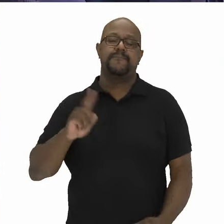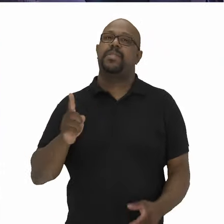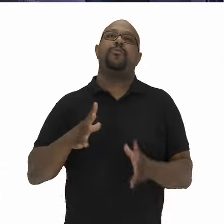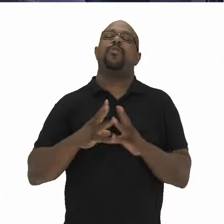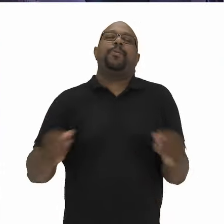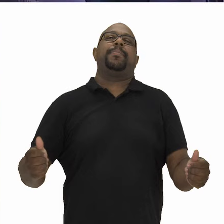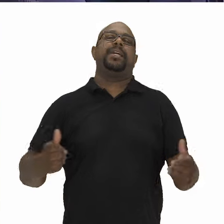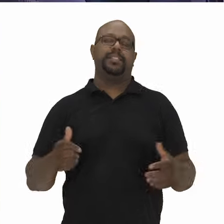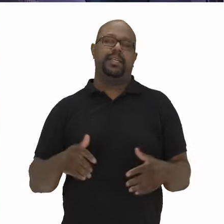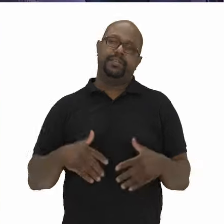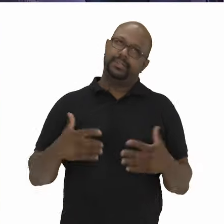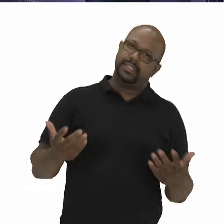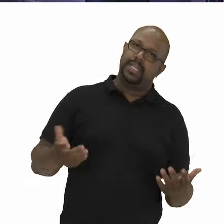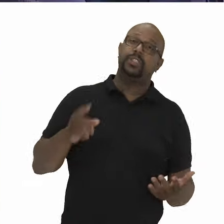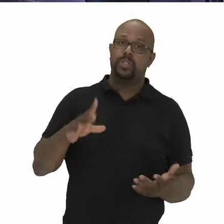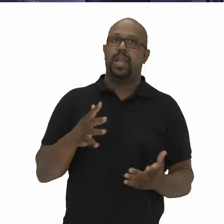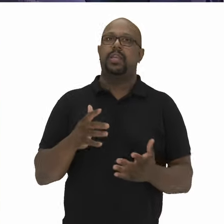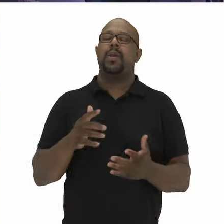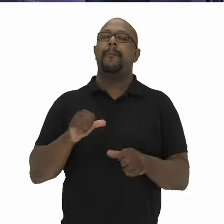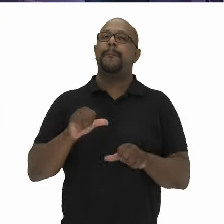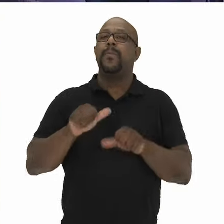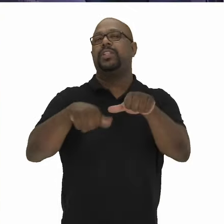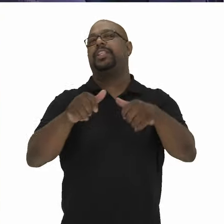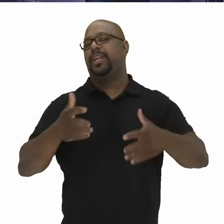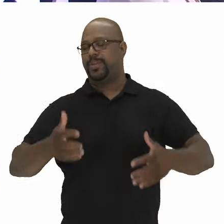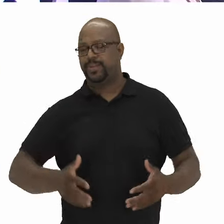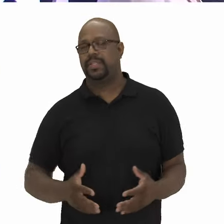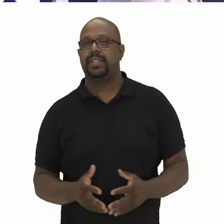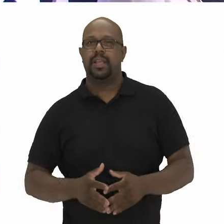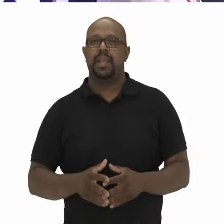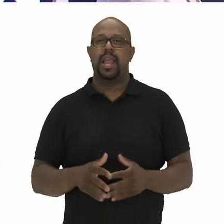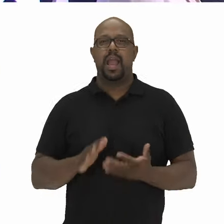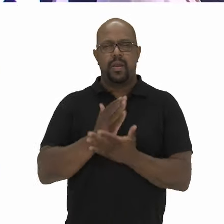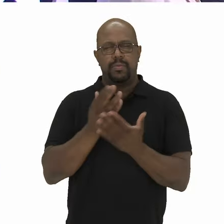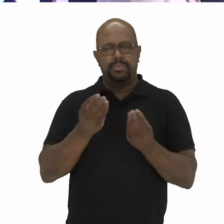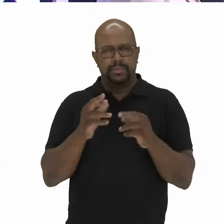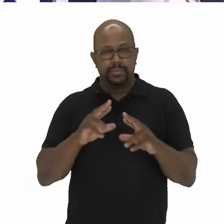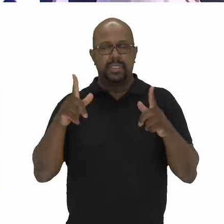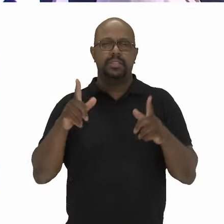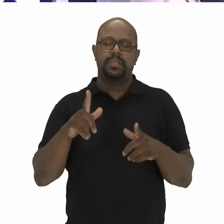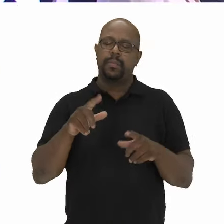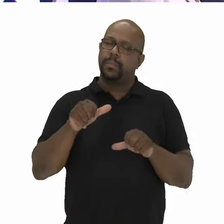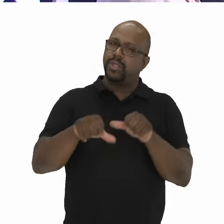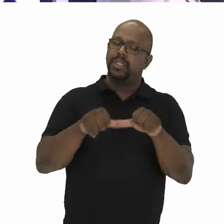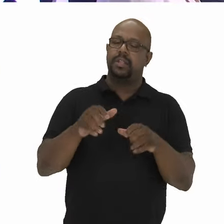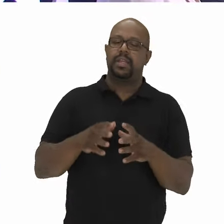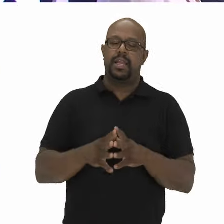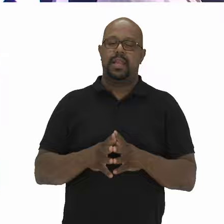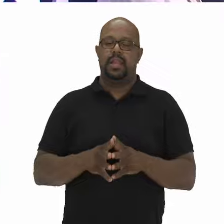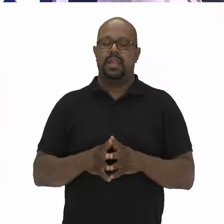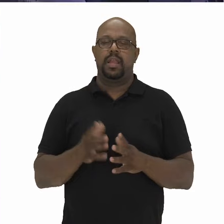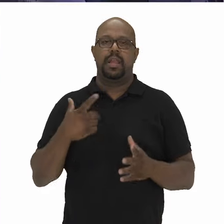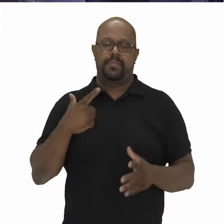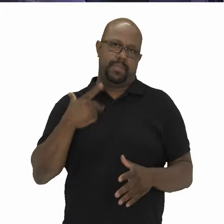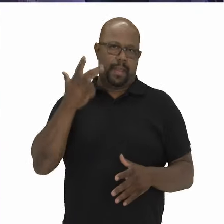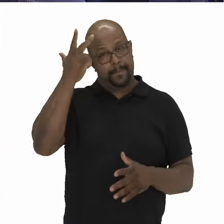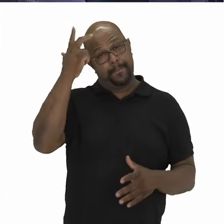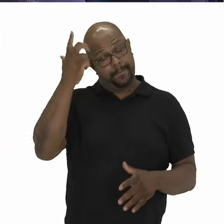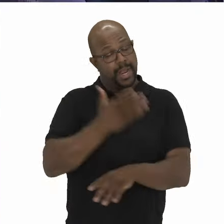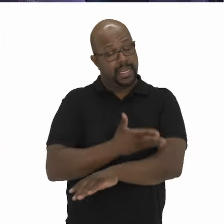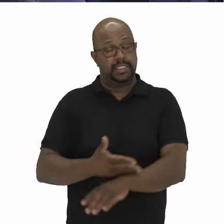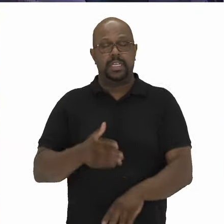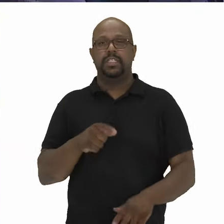questões não foram passando digamos elas só iam mudando né as peculiaridades iam mudando e a